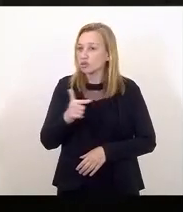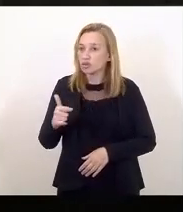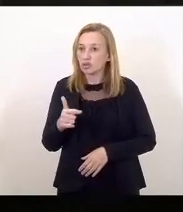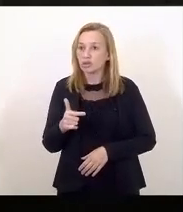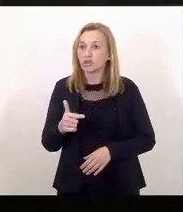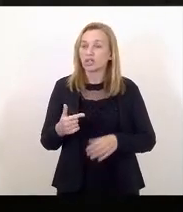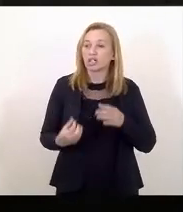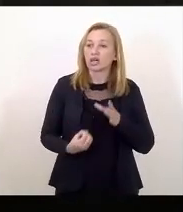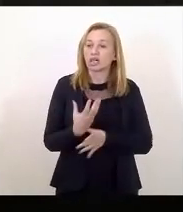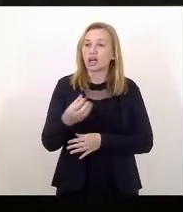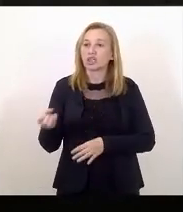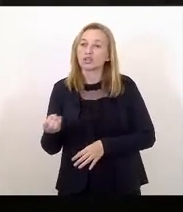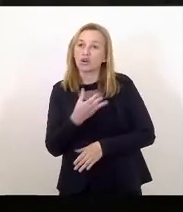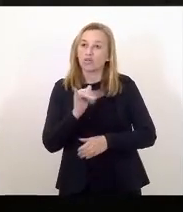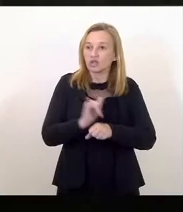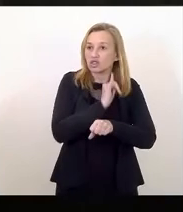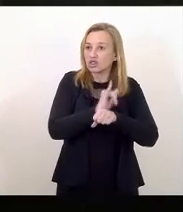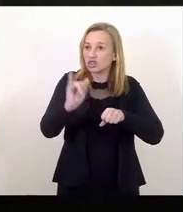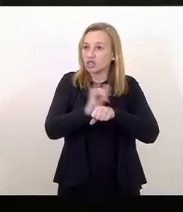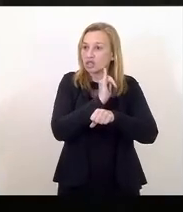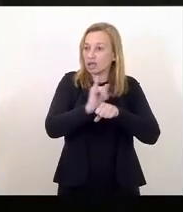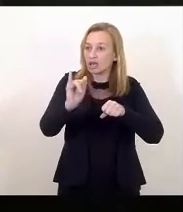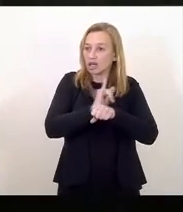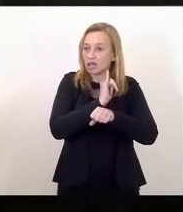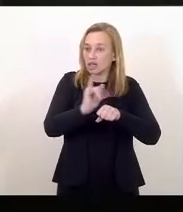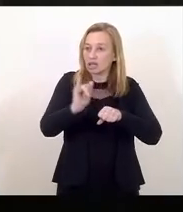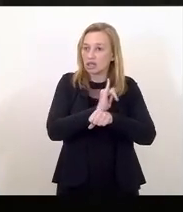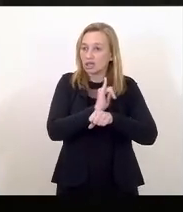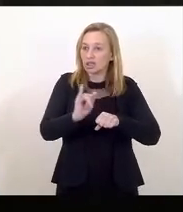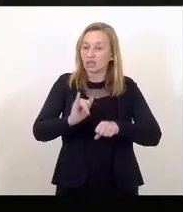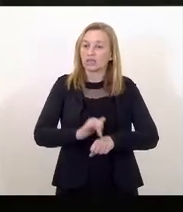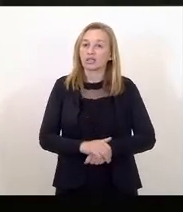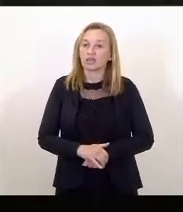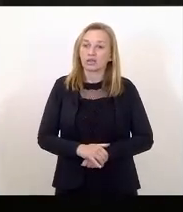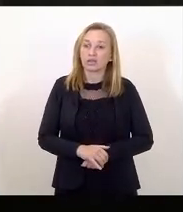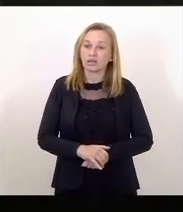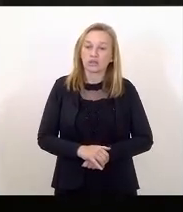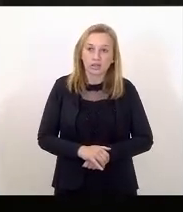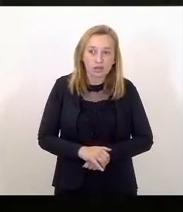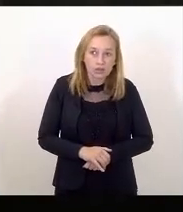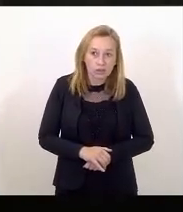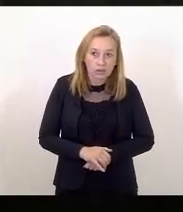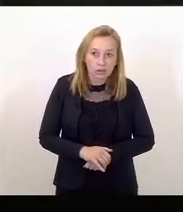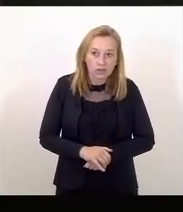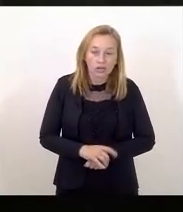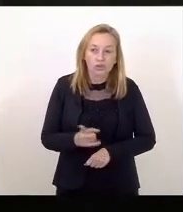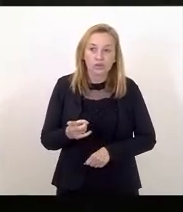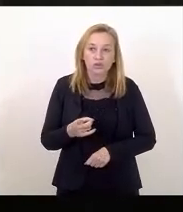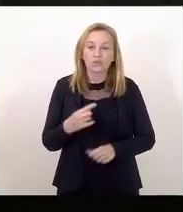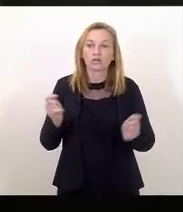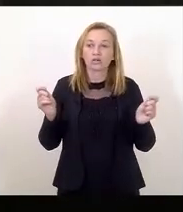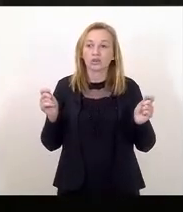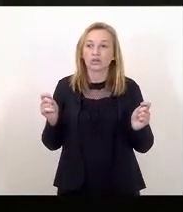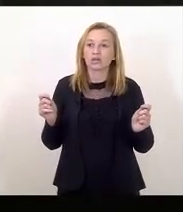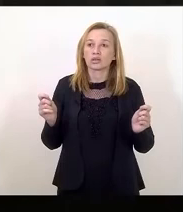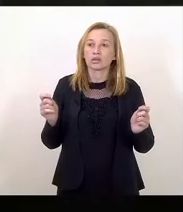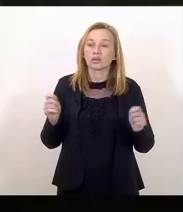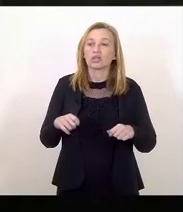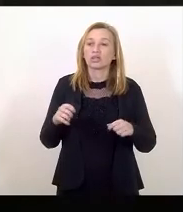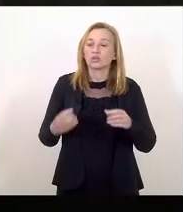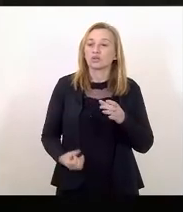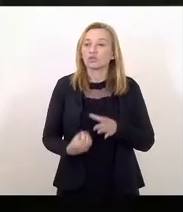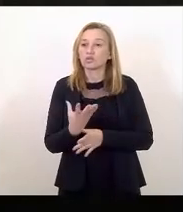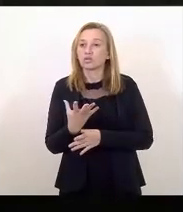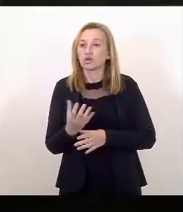construir novas estratégias de superação desse problema, de modo que nós sejamos capazes de construir uma sociedade